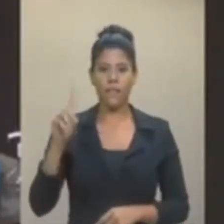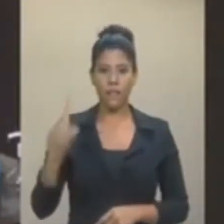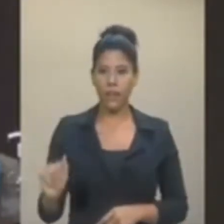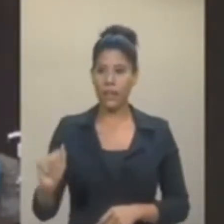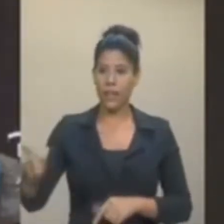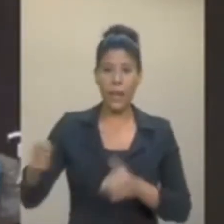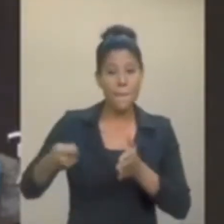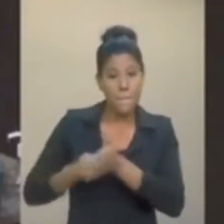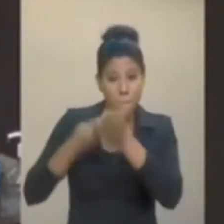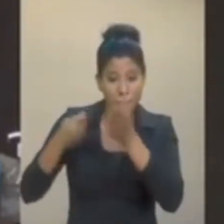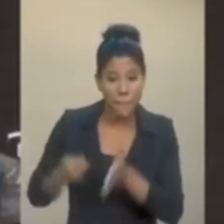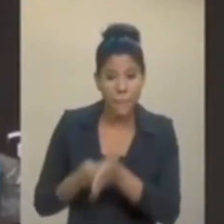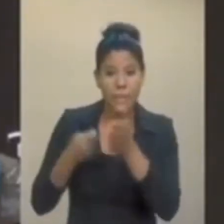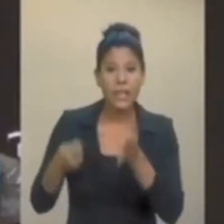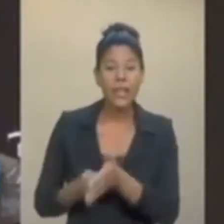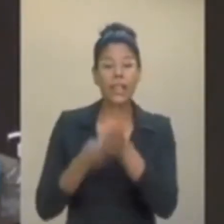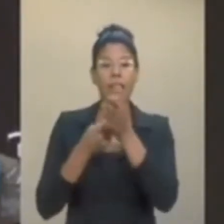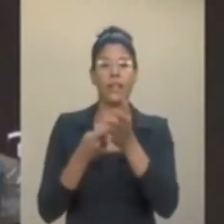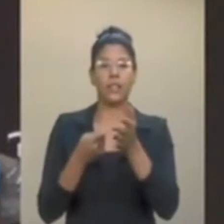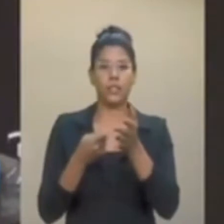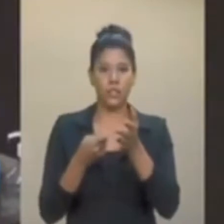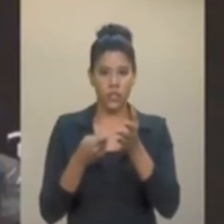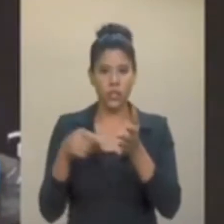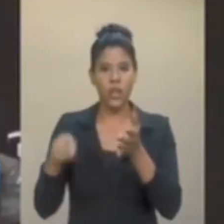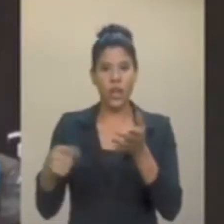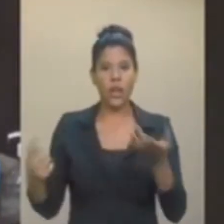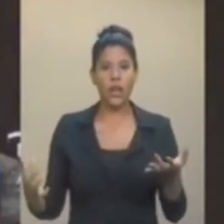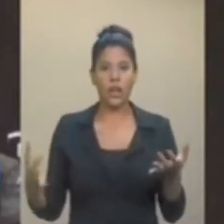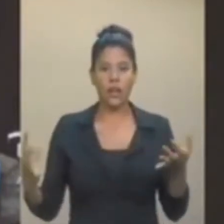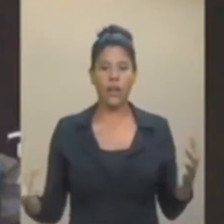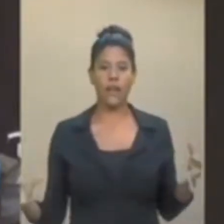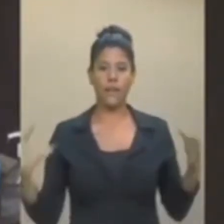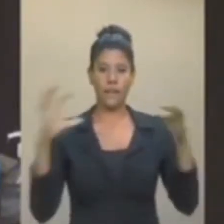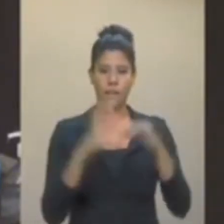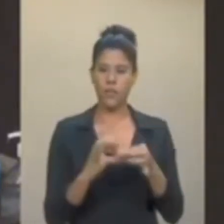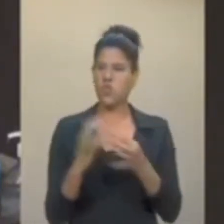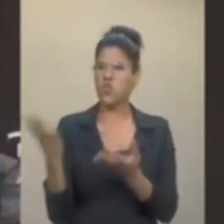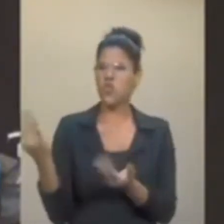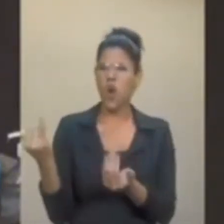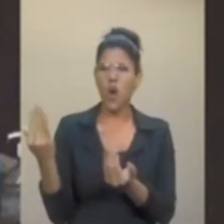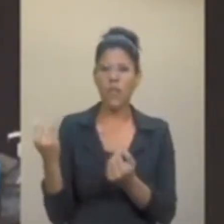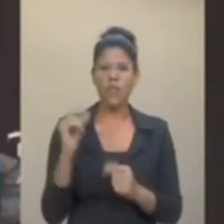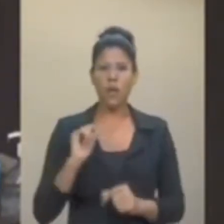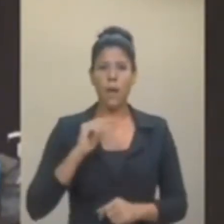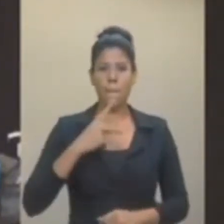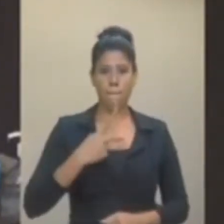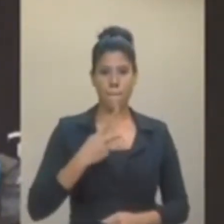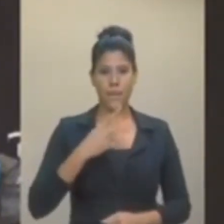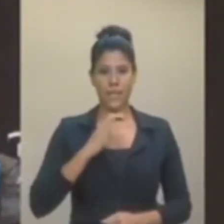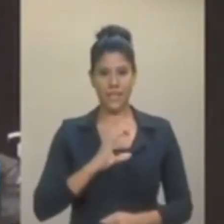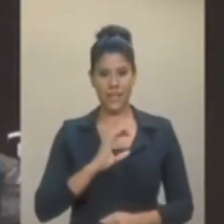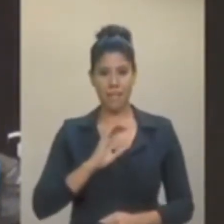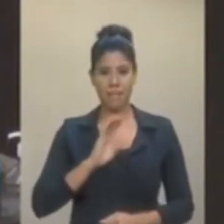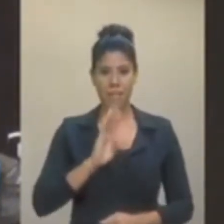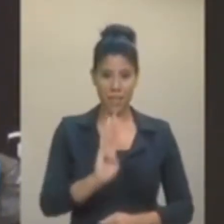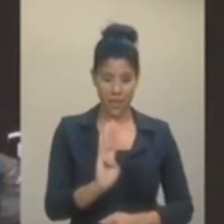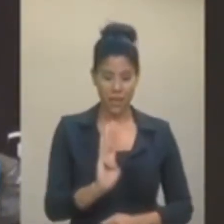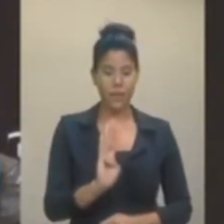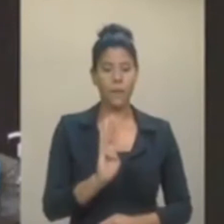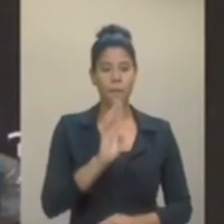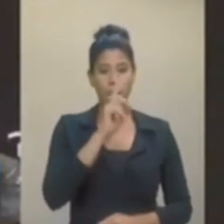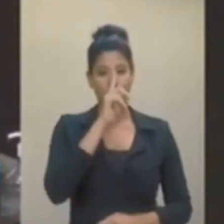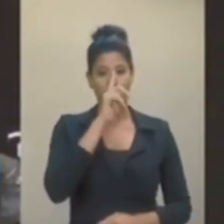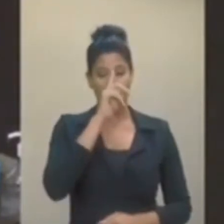militante que filiou-se ainda cedo, jovem, ao PCB, ao Partido Comunista Brasileiro, e,